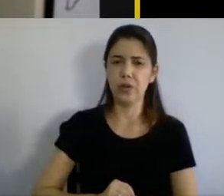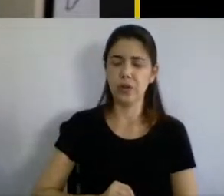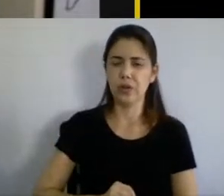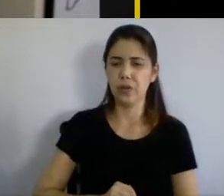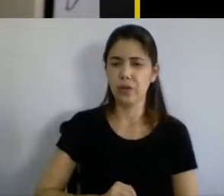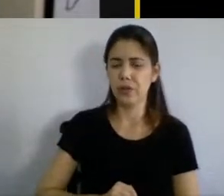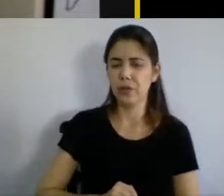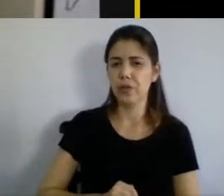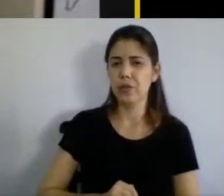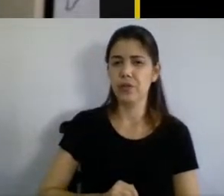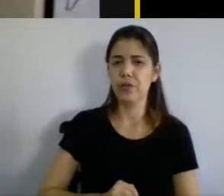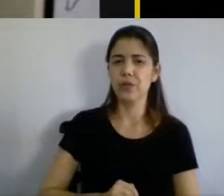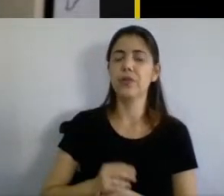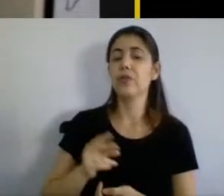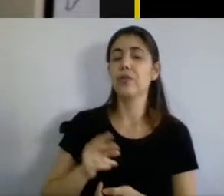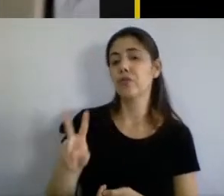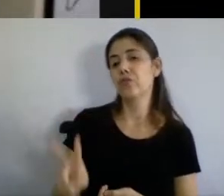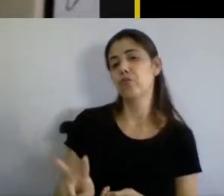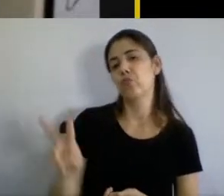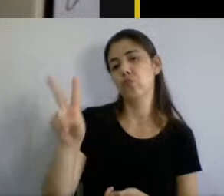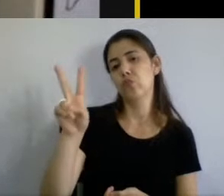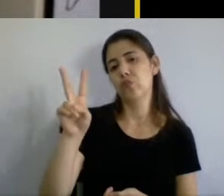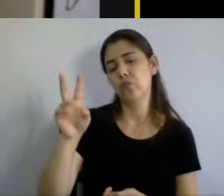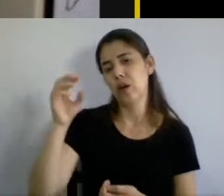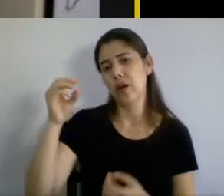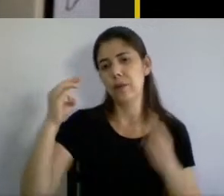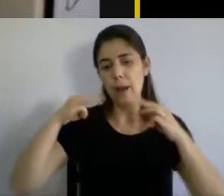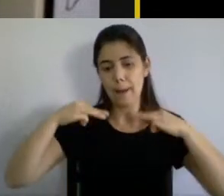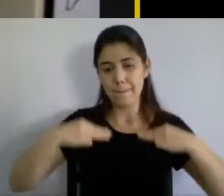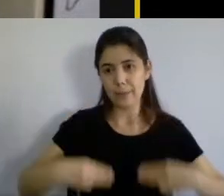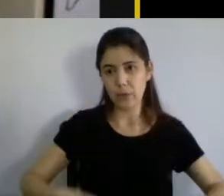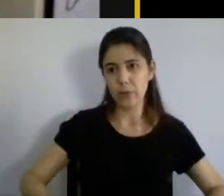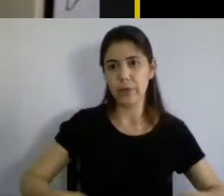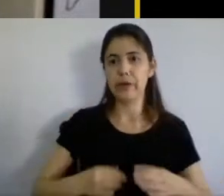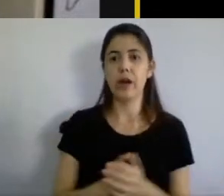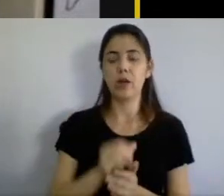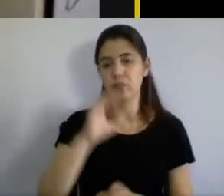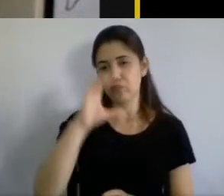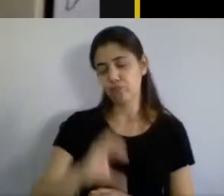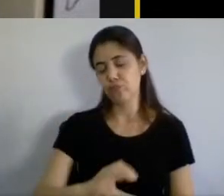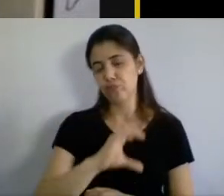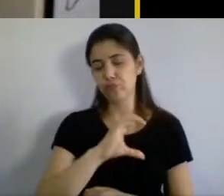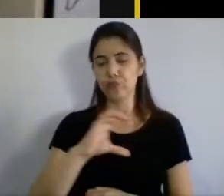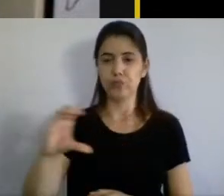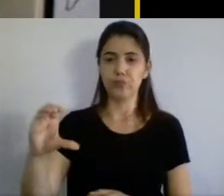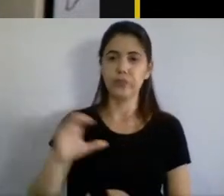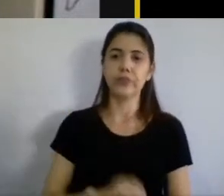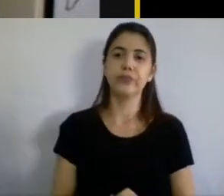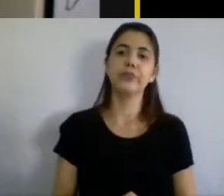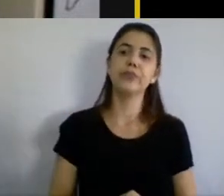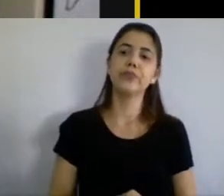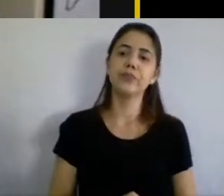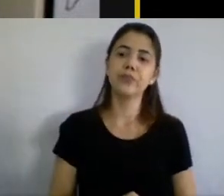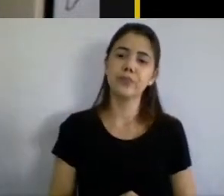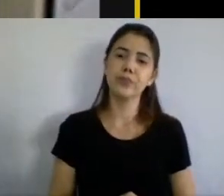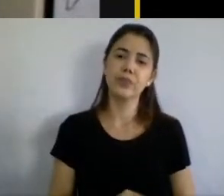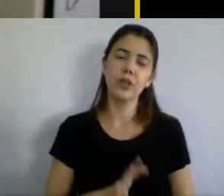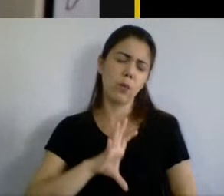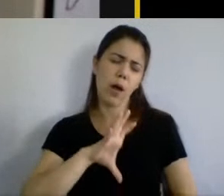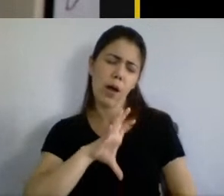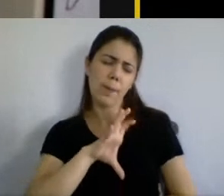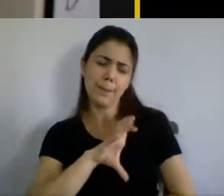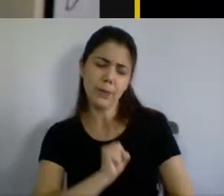da virtude antiga, à moral cristã. Então agora vem a compaixão,